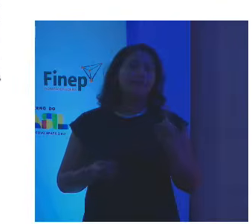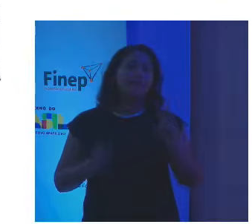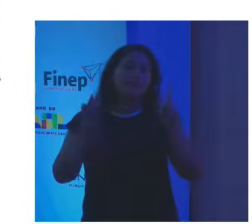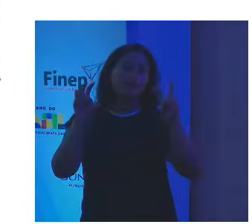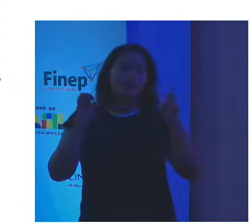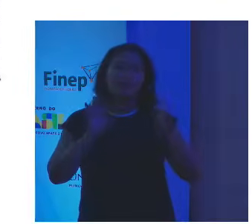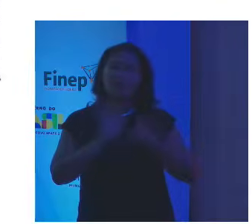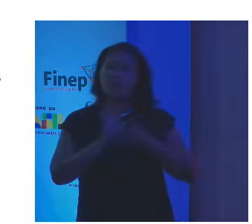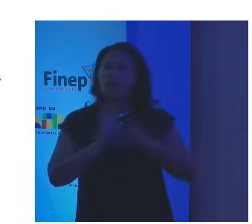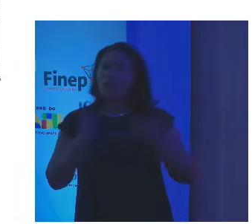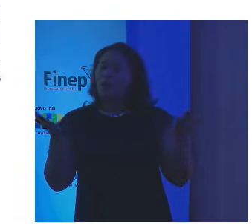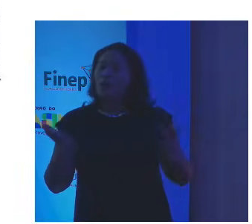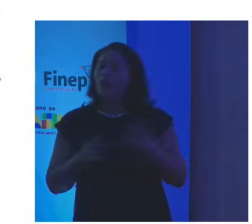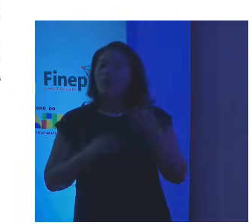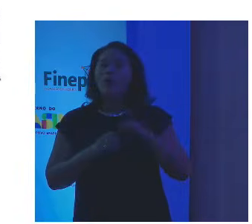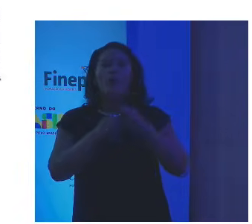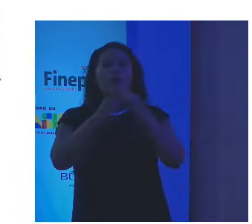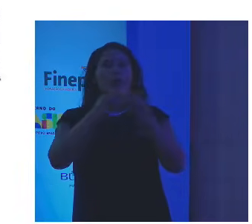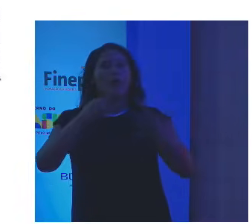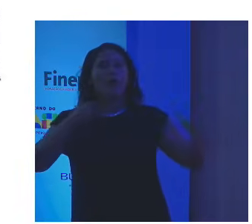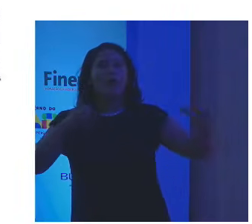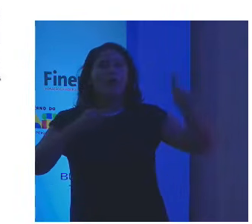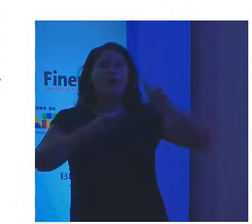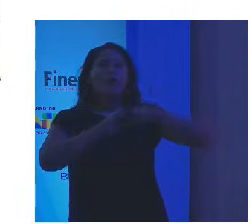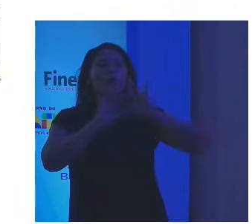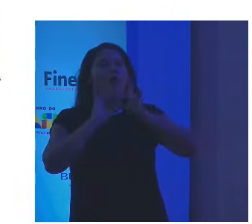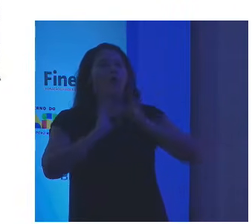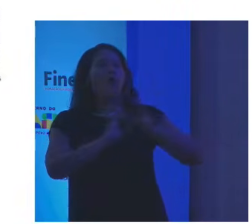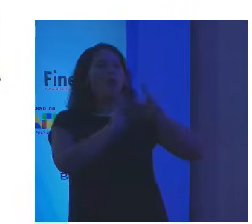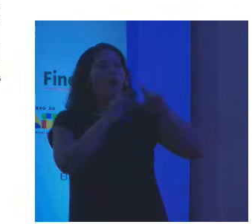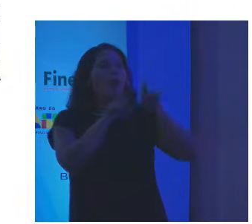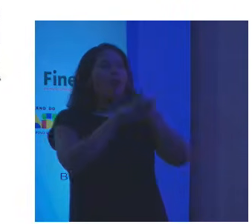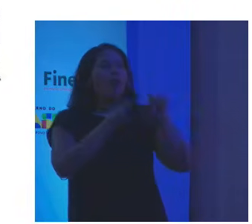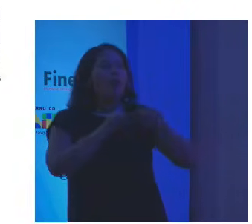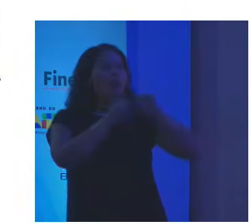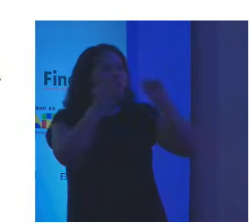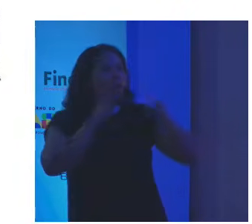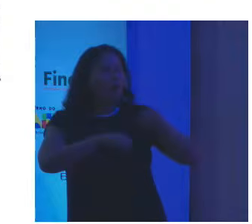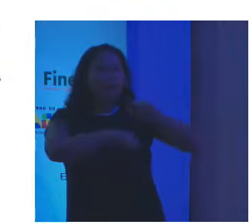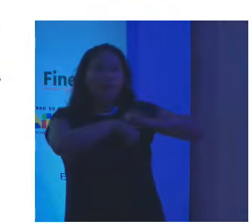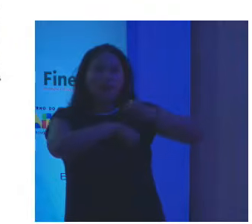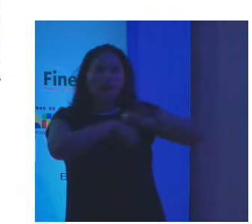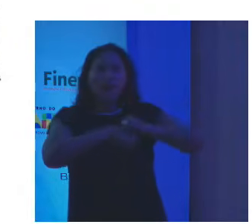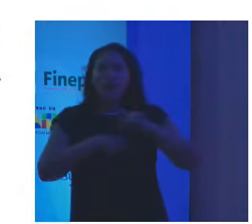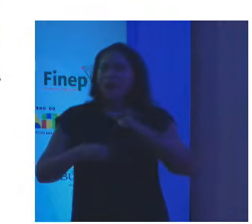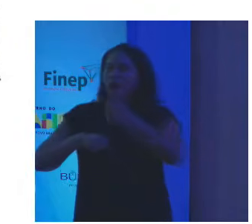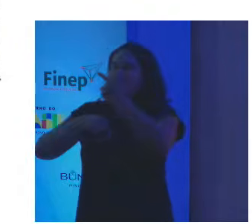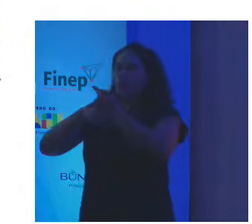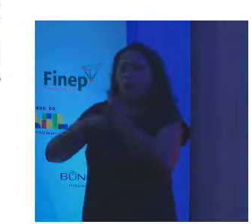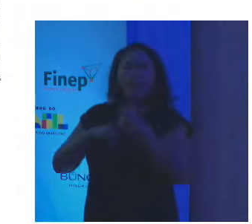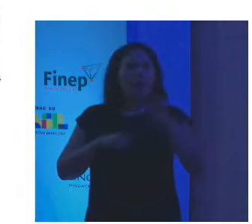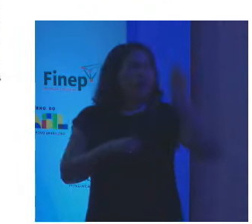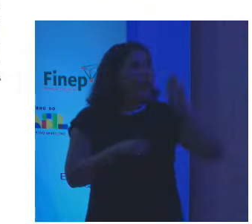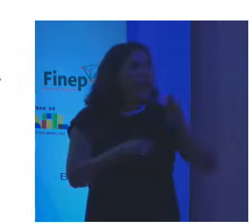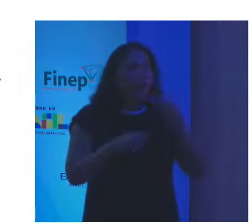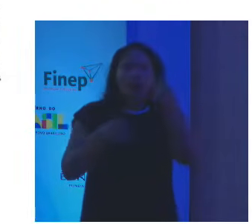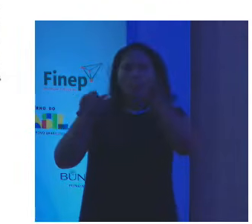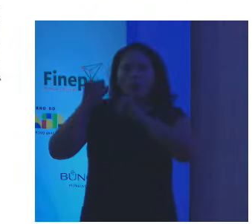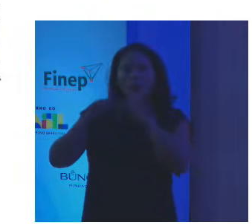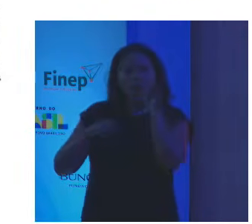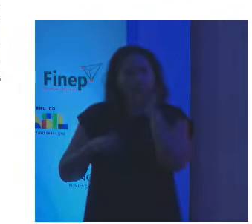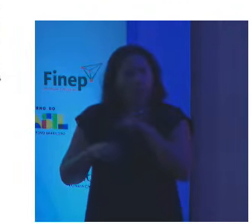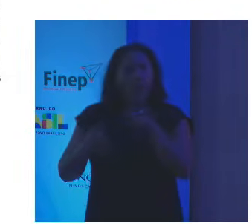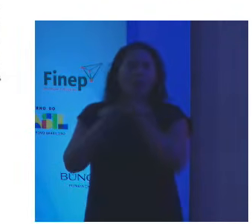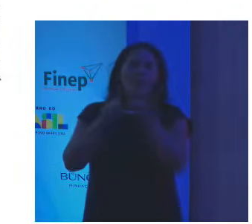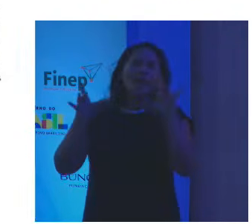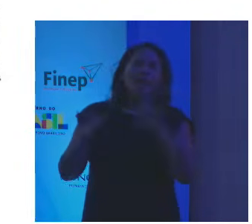gente está se propondo hoje. É um oceano que é interconectado, assim como o sistema físico é interconectado com o geológico, o biológico, o químico, é